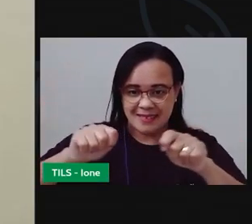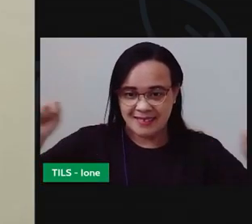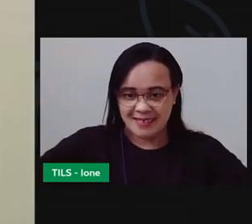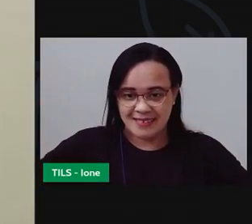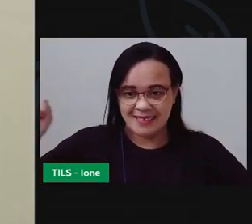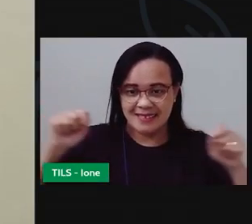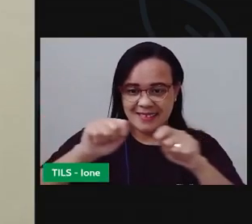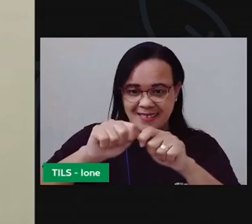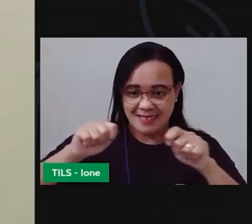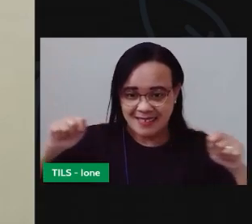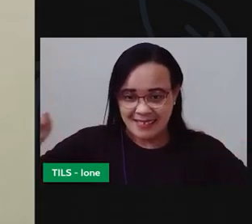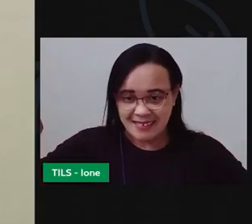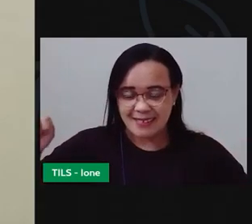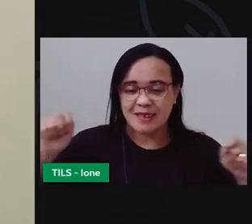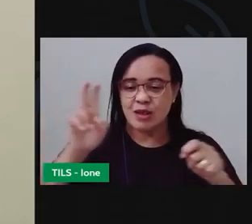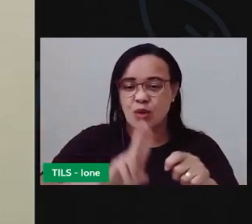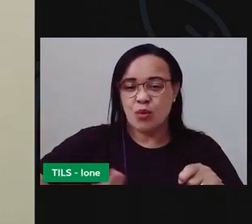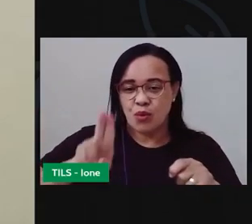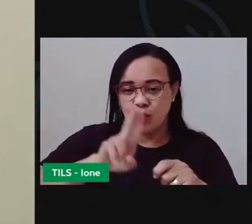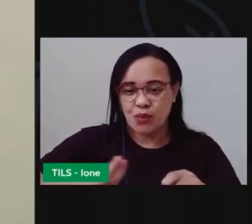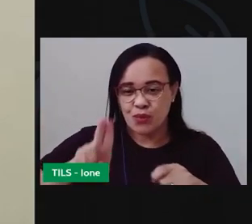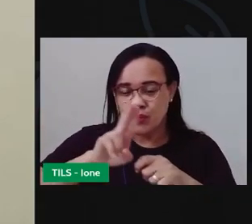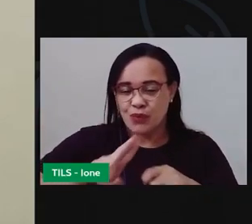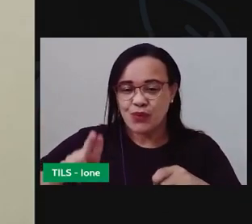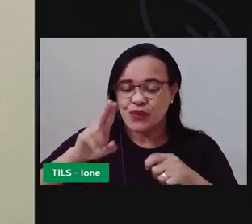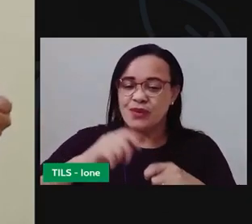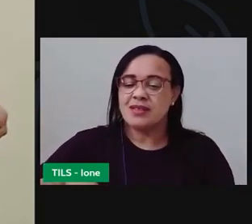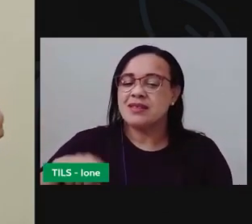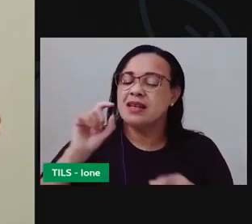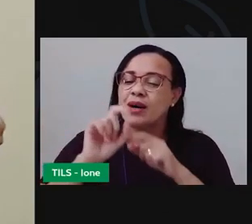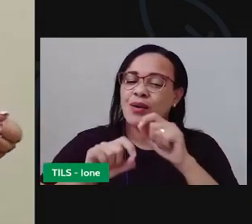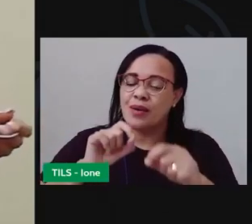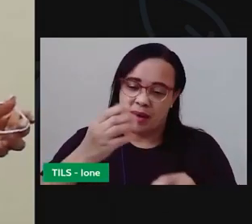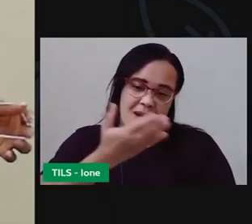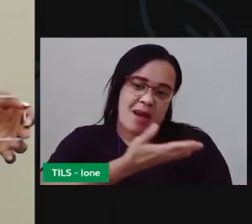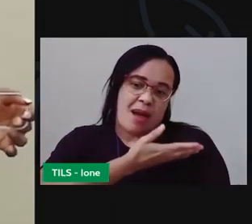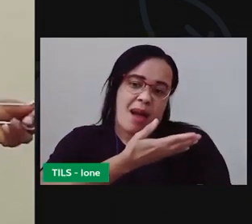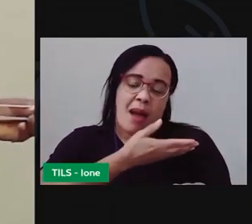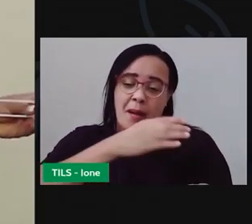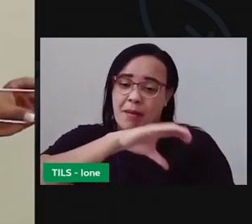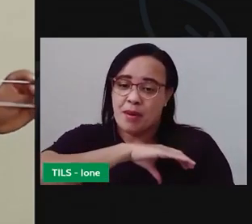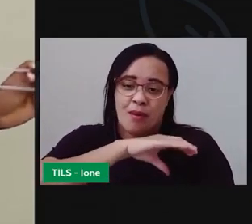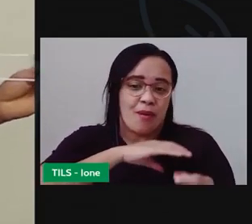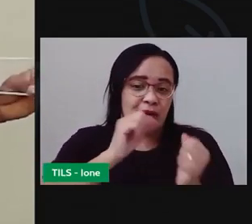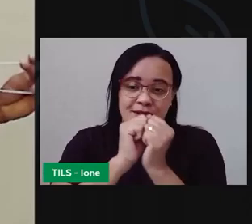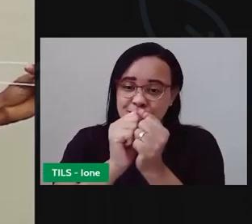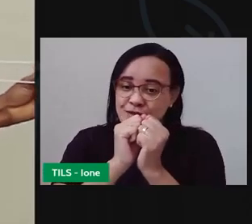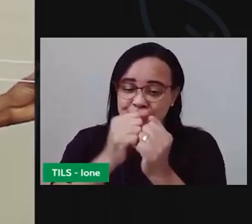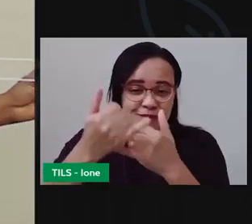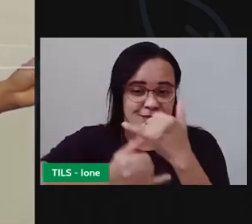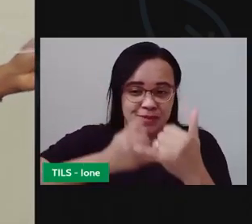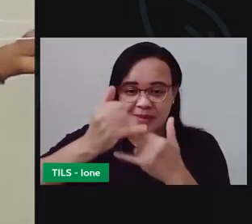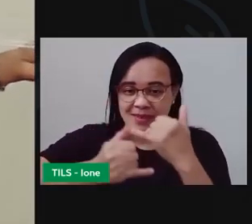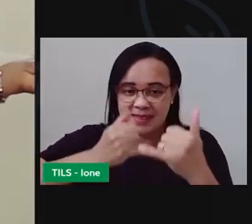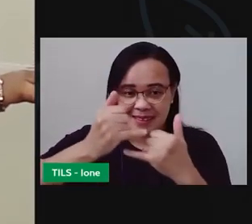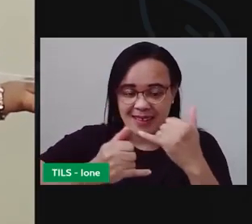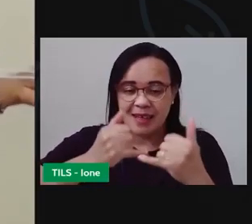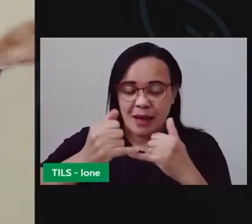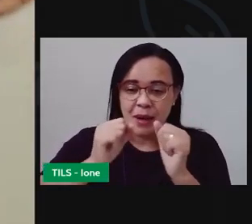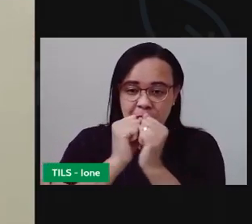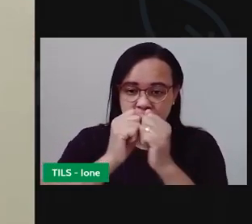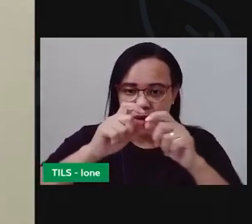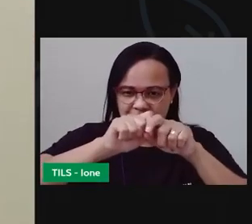pode utilizar com outra criança, você pode cortar de um tamanho bem grande. Eu vou